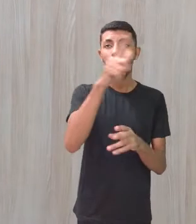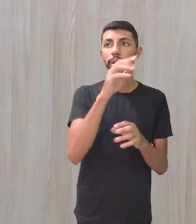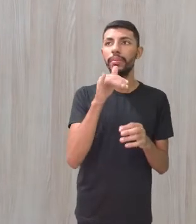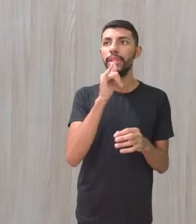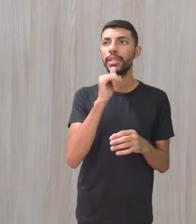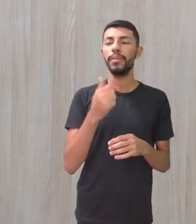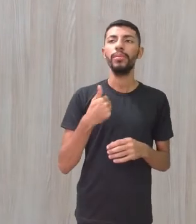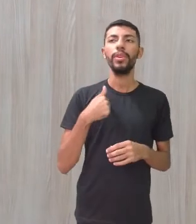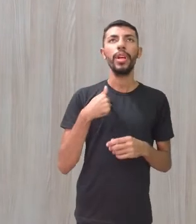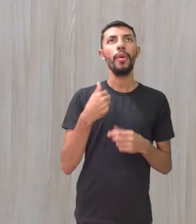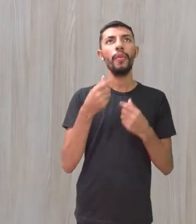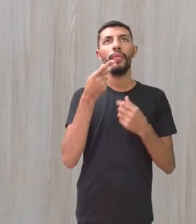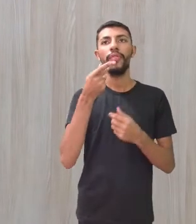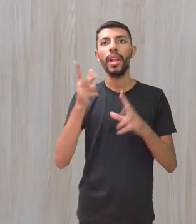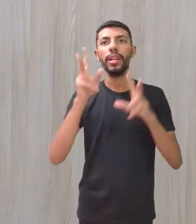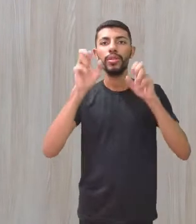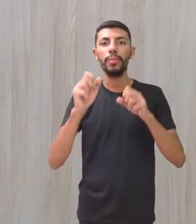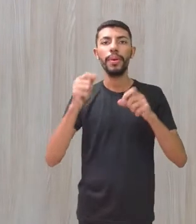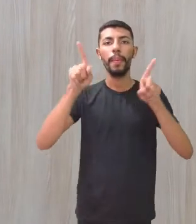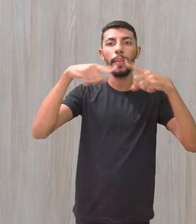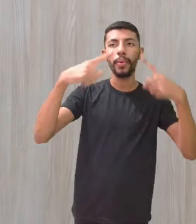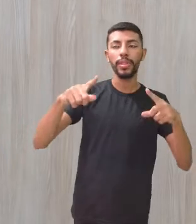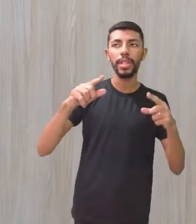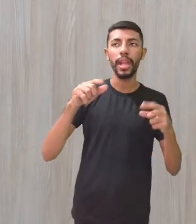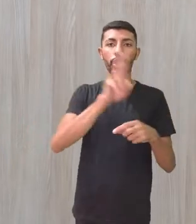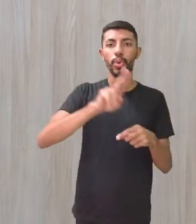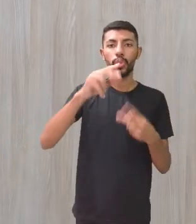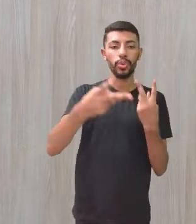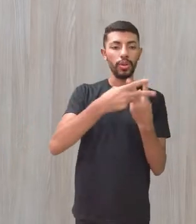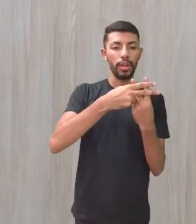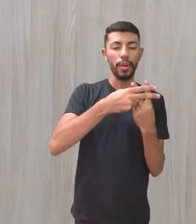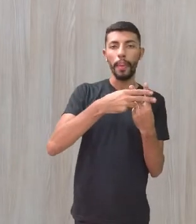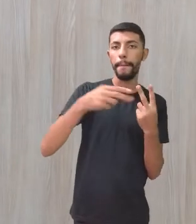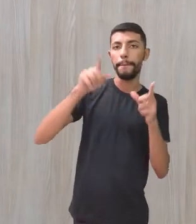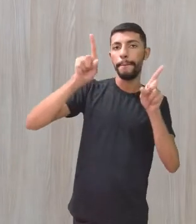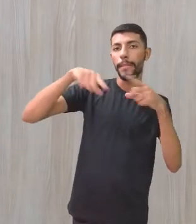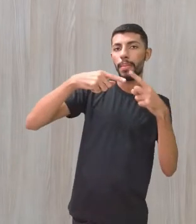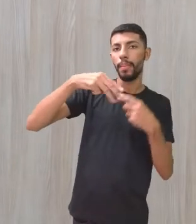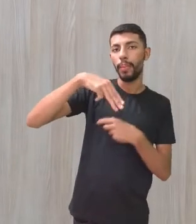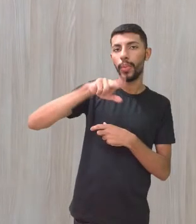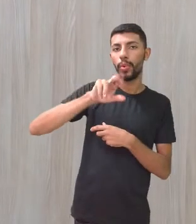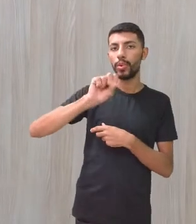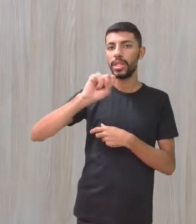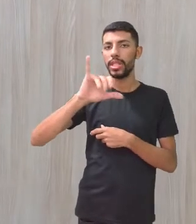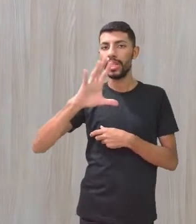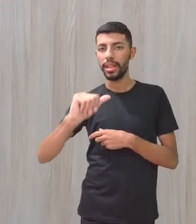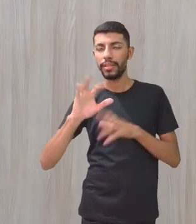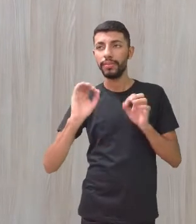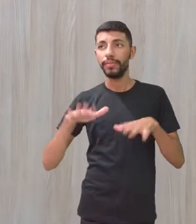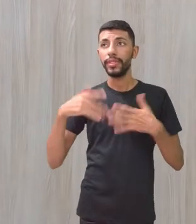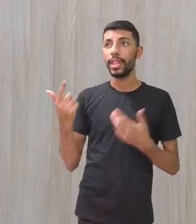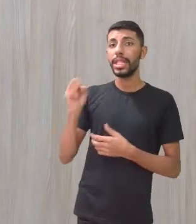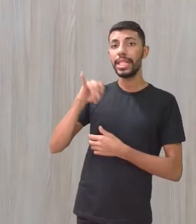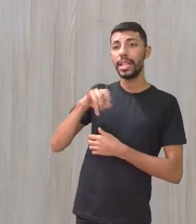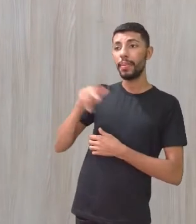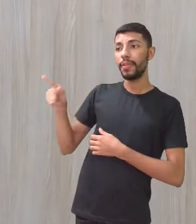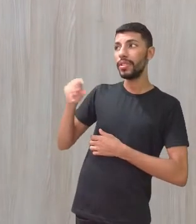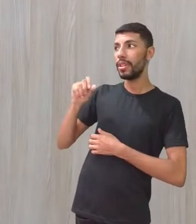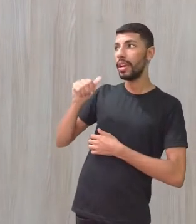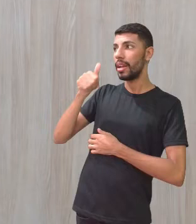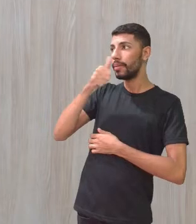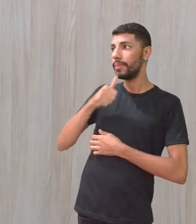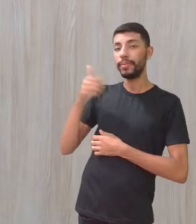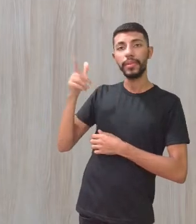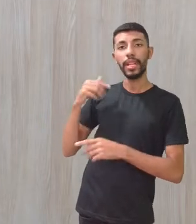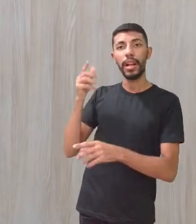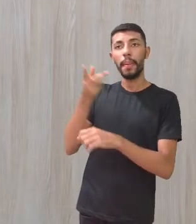música, aí a professora Adriana está falando sobre música e ela quer achar pessoas que estão falando sobre isso também, ela pode ir lá na hashtag